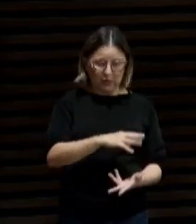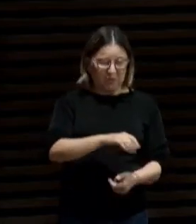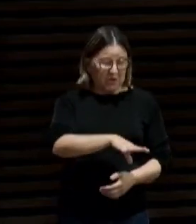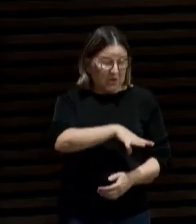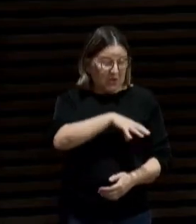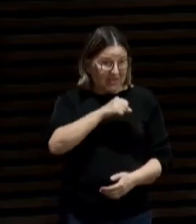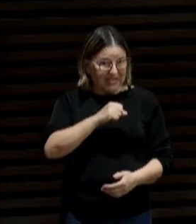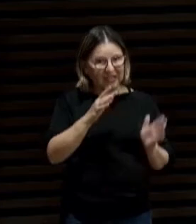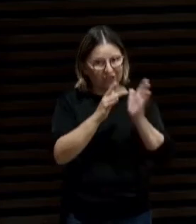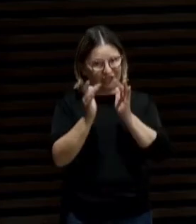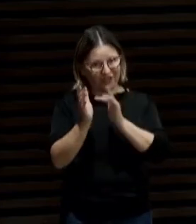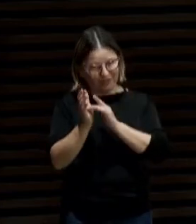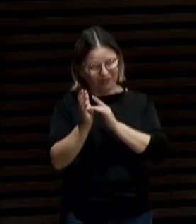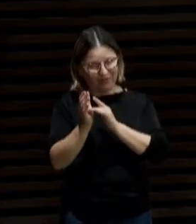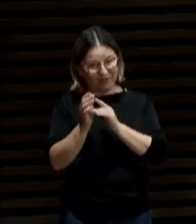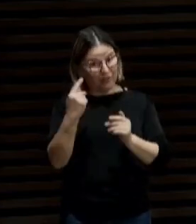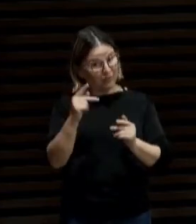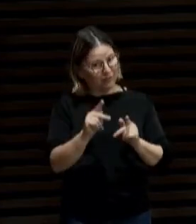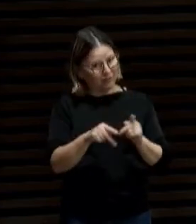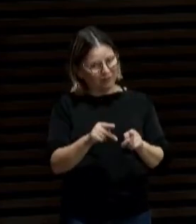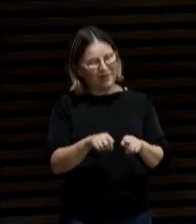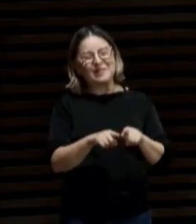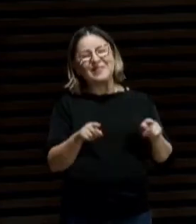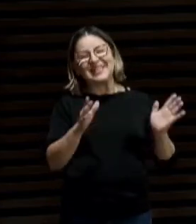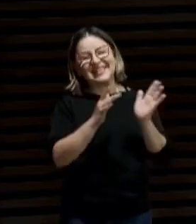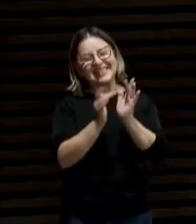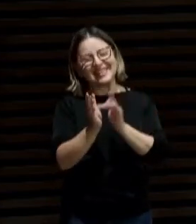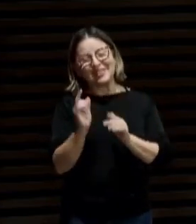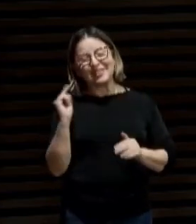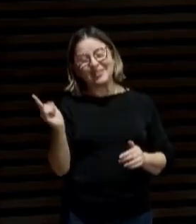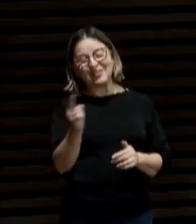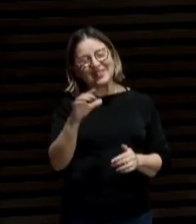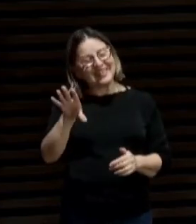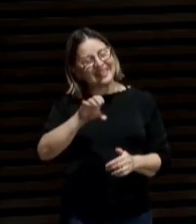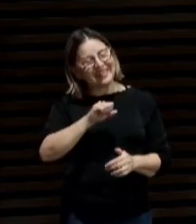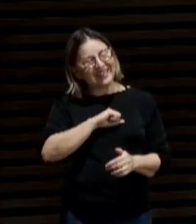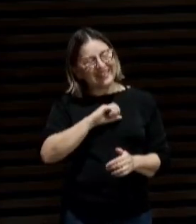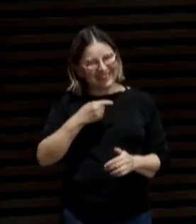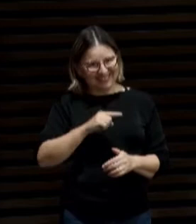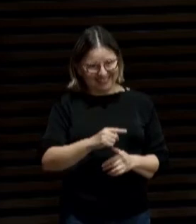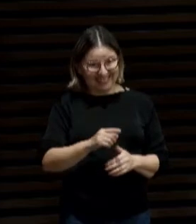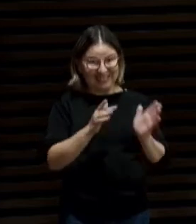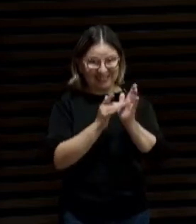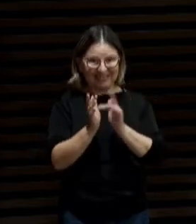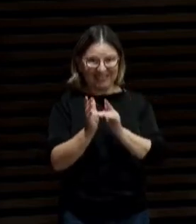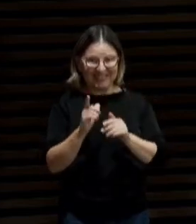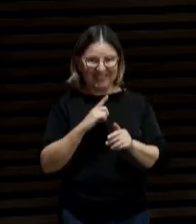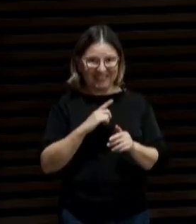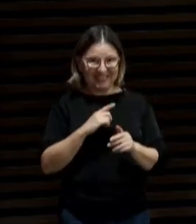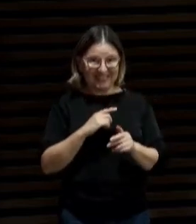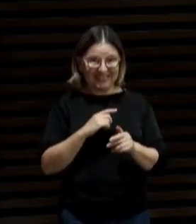mas que Jesus nos ama muito. É isso que nós temos que ensinar para os nossos filhos. E Jesus tem algo muito maior que isso aqui. Nós precisamos fazer isso,